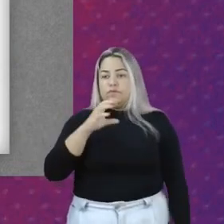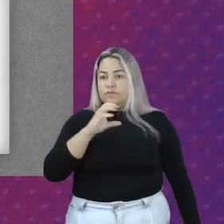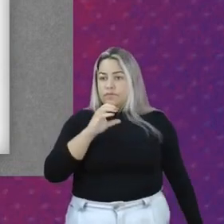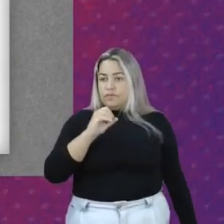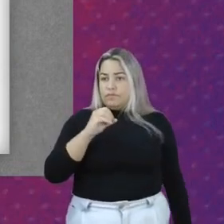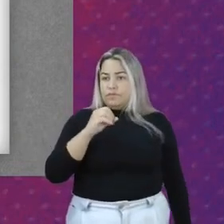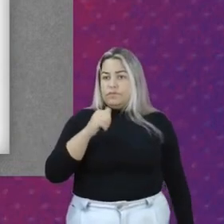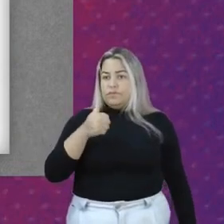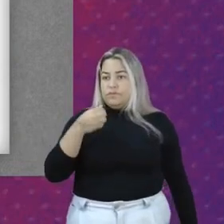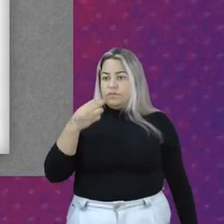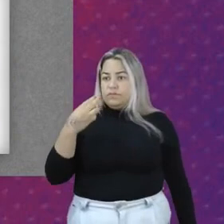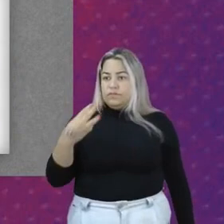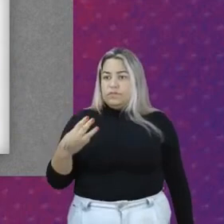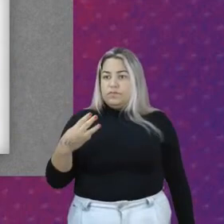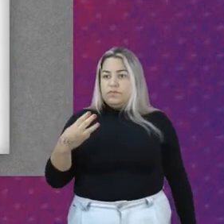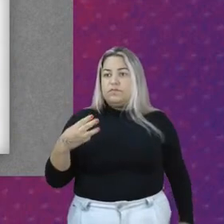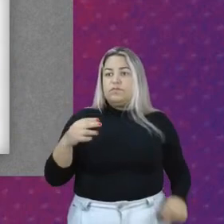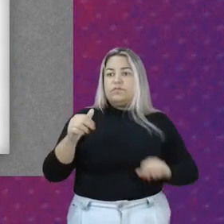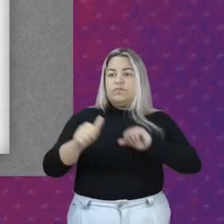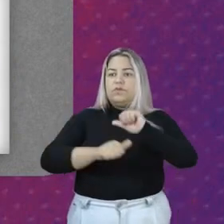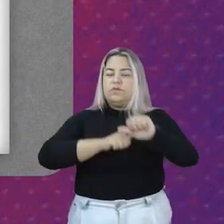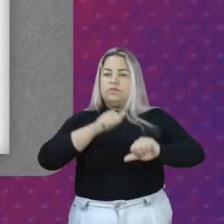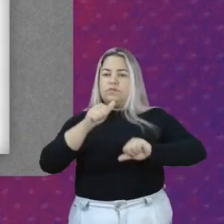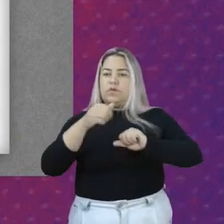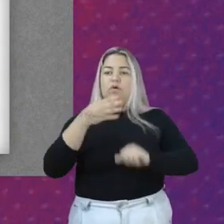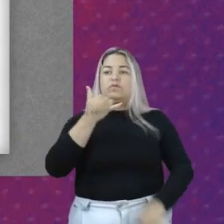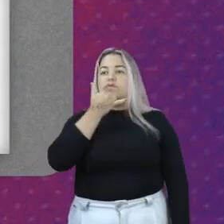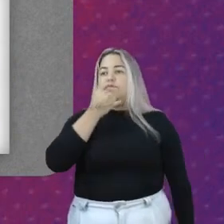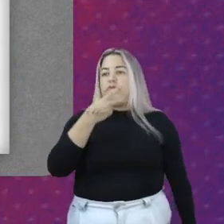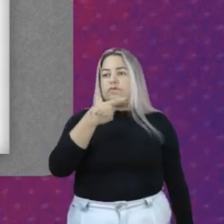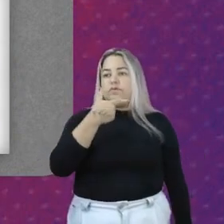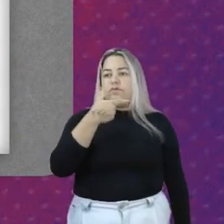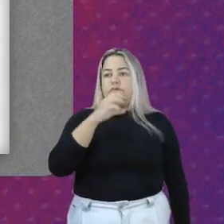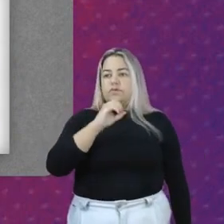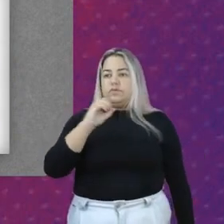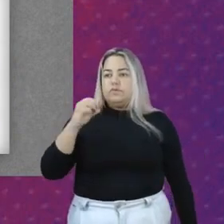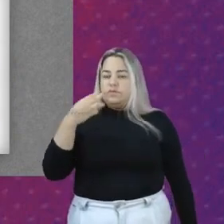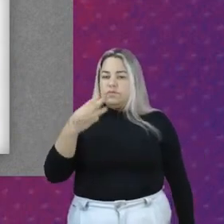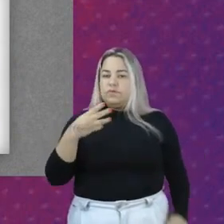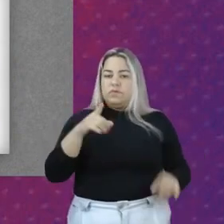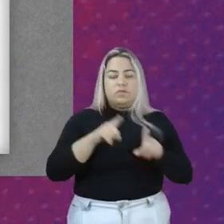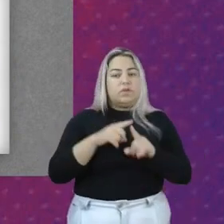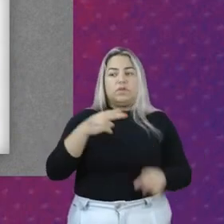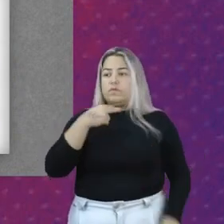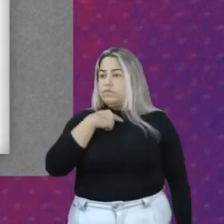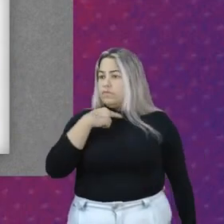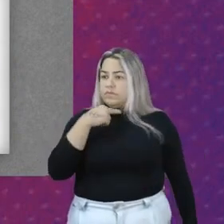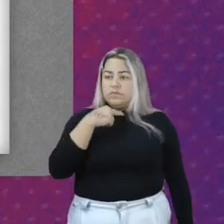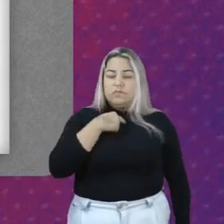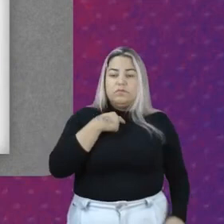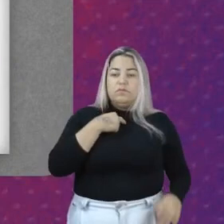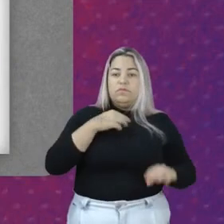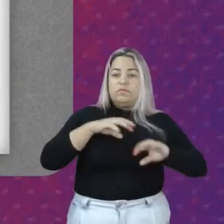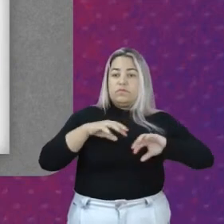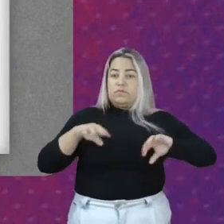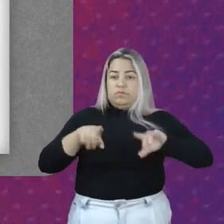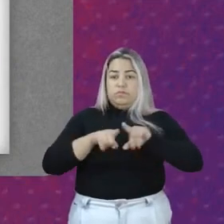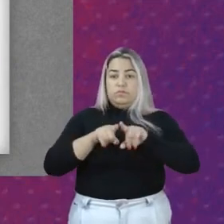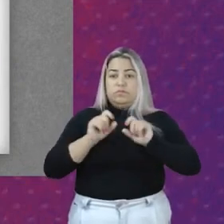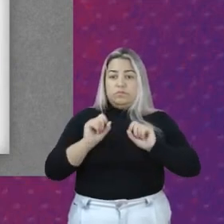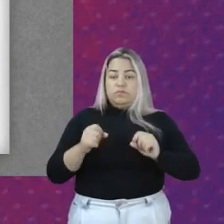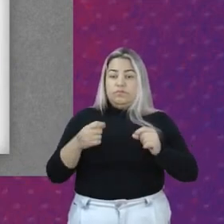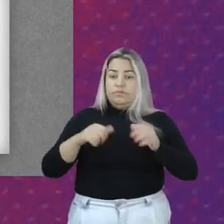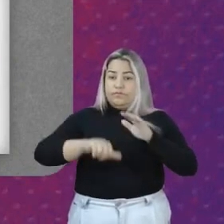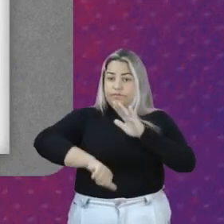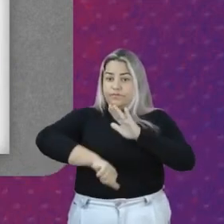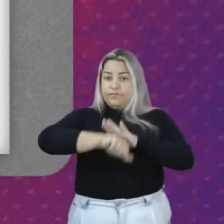E em 2005 mudou também algumas questões do Código Penal, né, não permitindo mais a extinção da punibilidade dos crimes contra